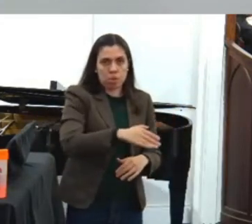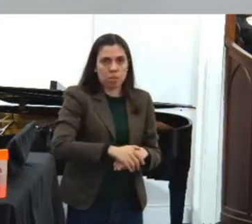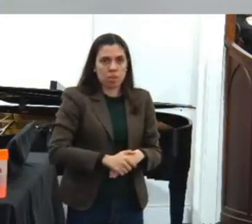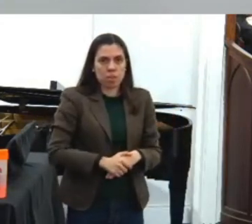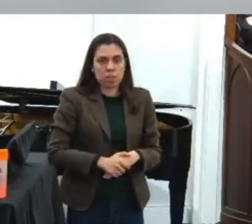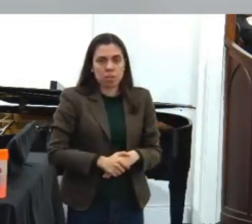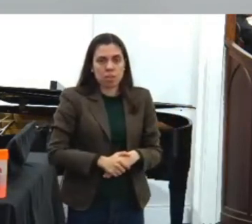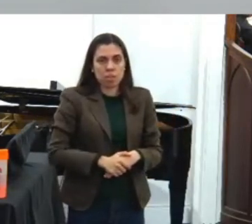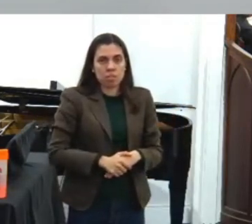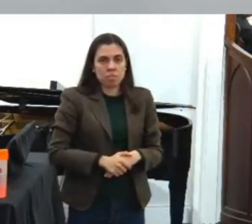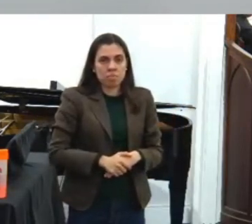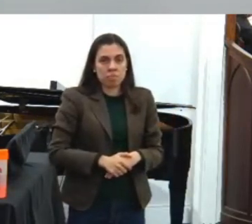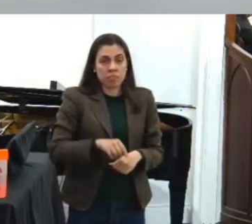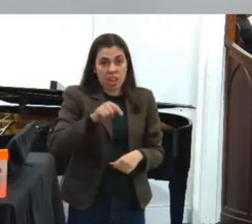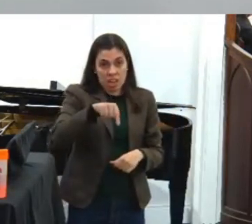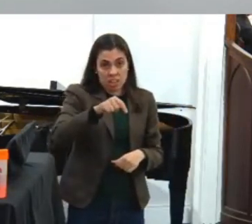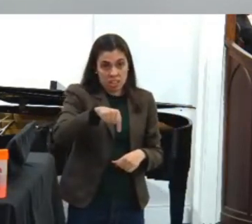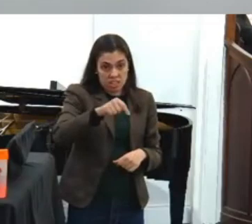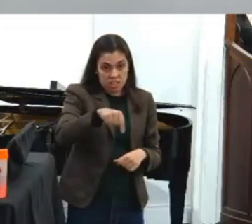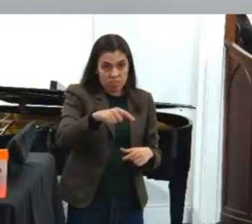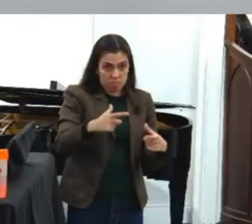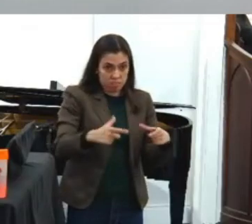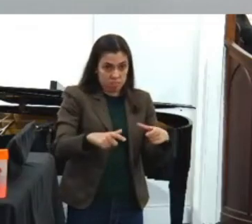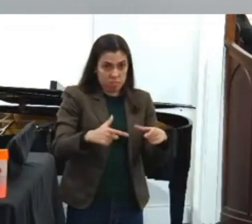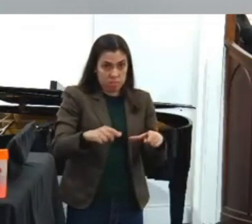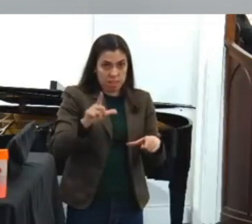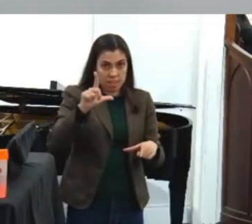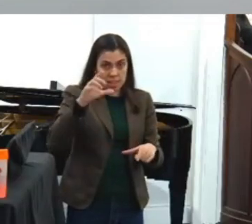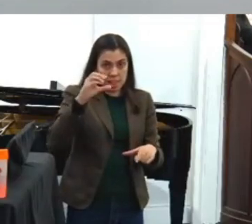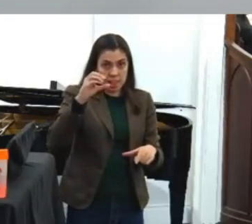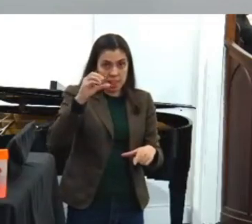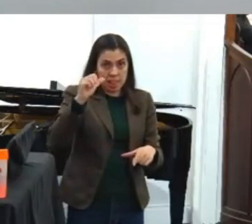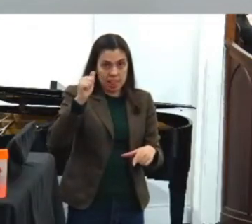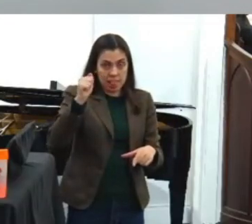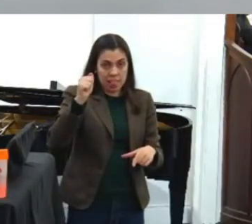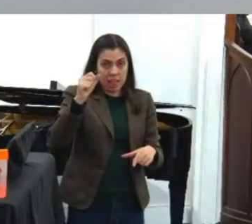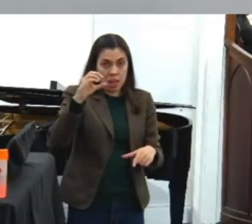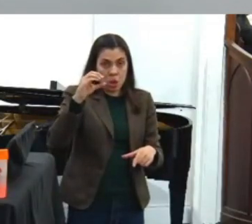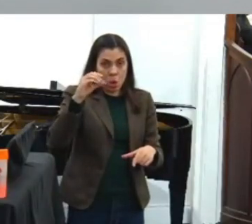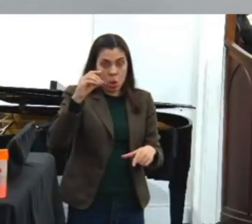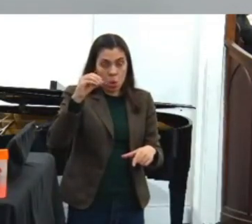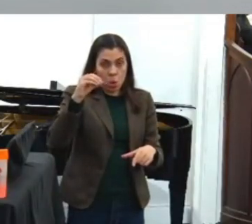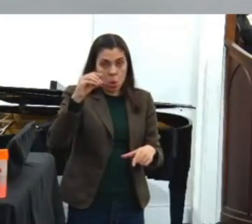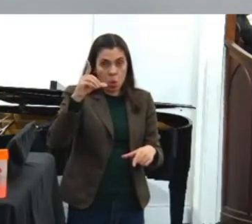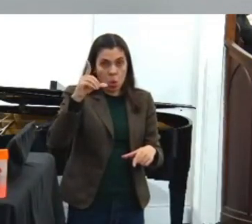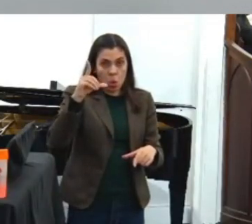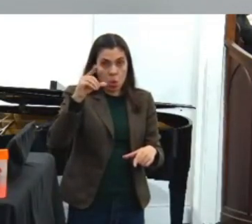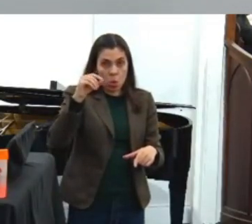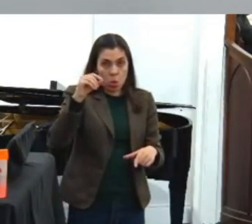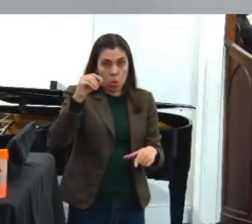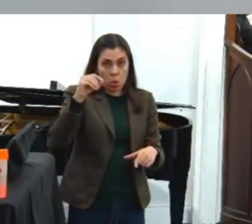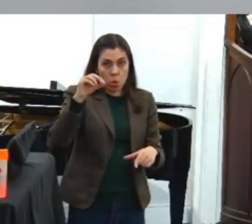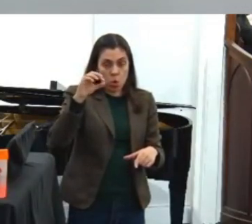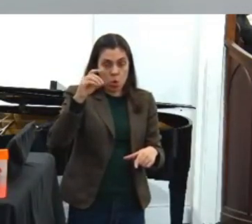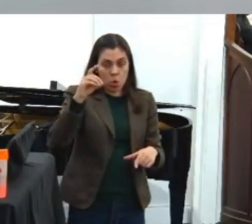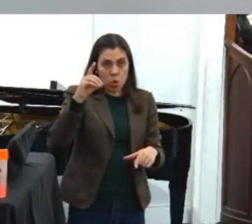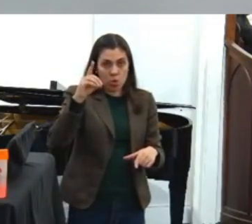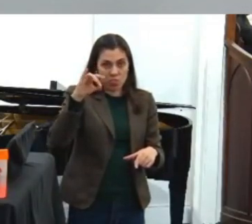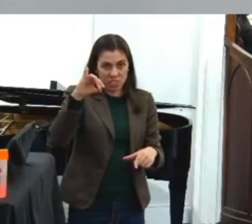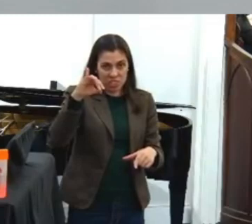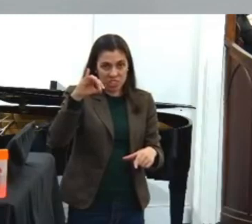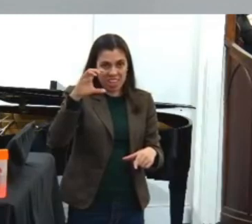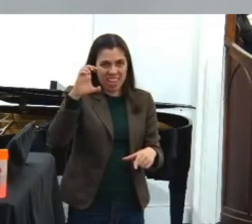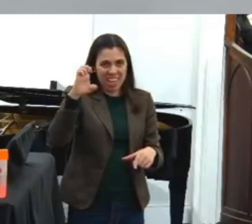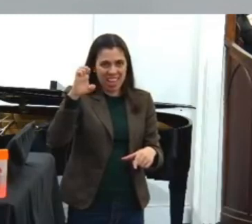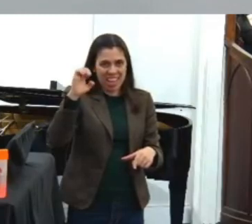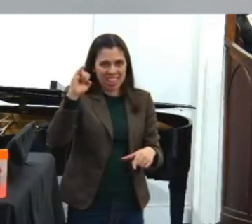nenhum proveito, senão para vomitá-la da boca. Cristo aqui está usando